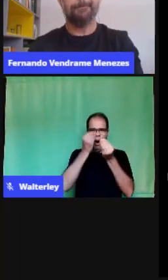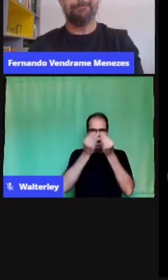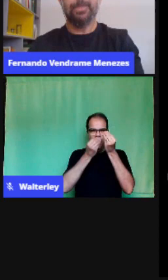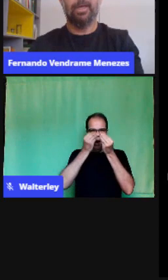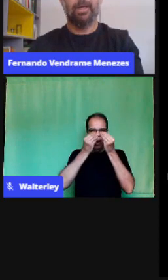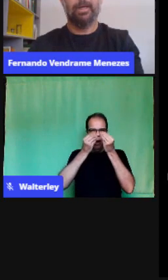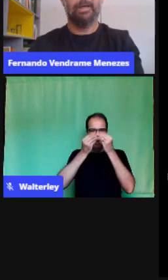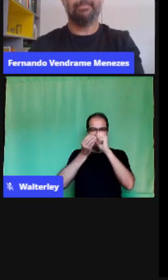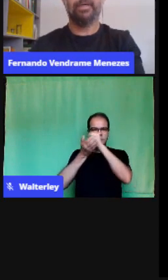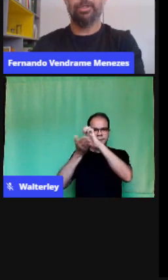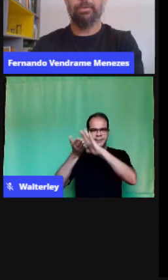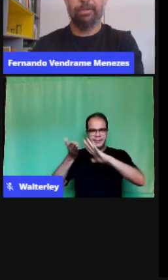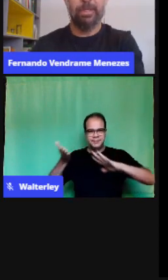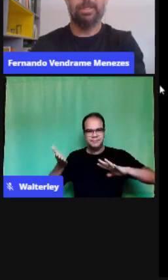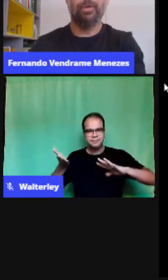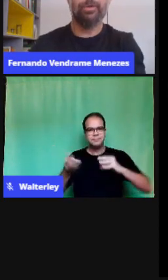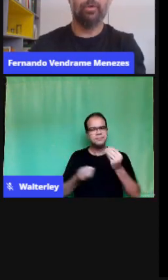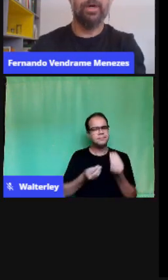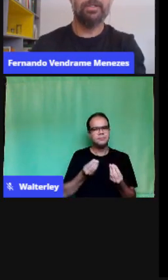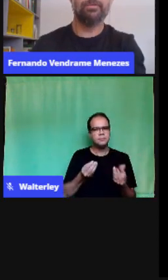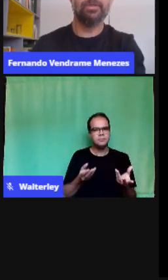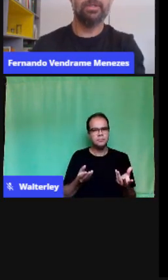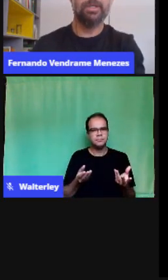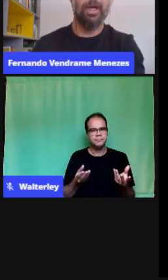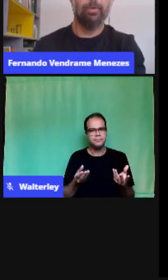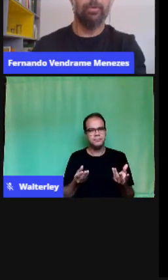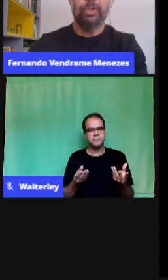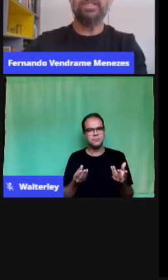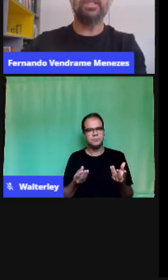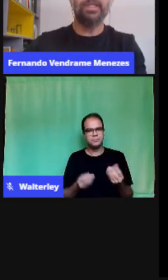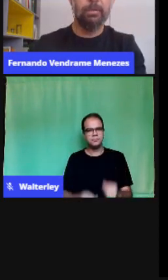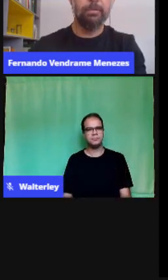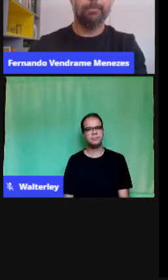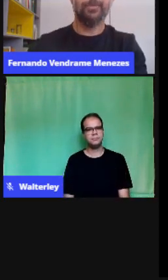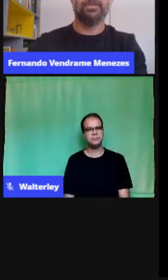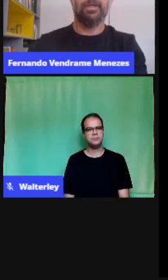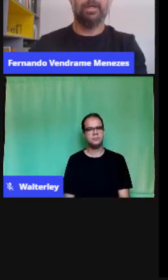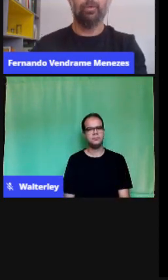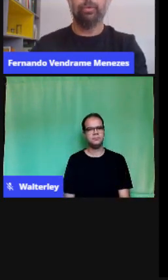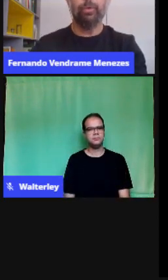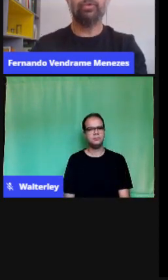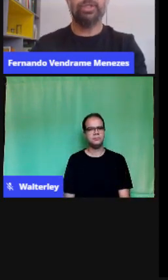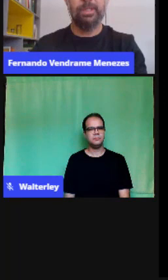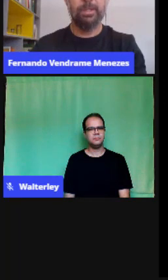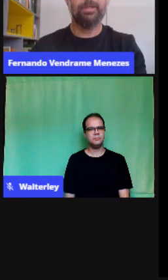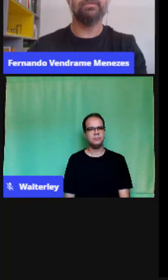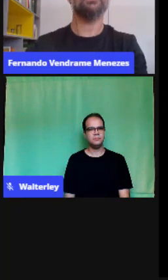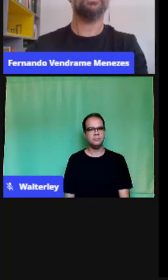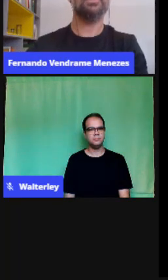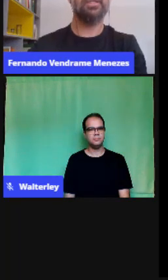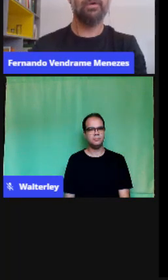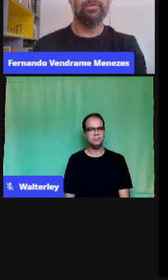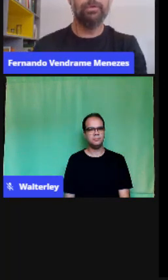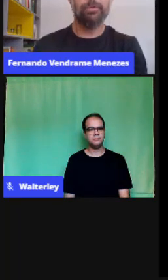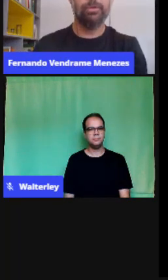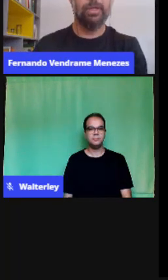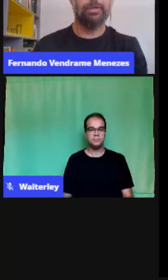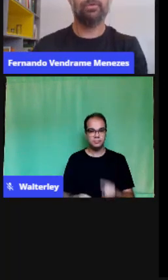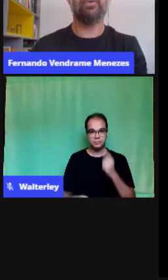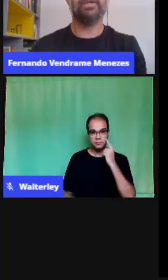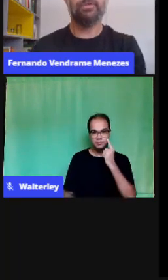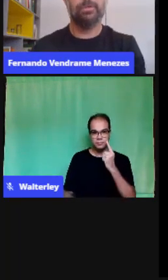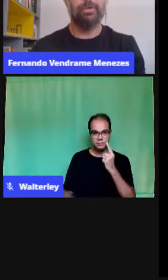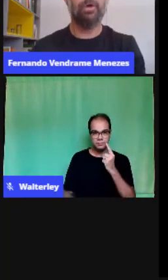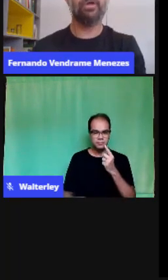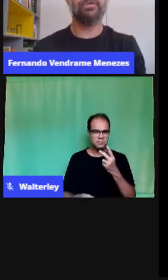atividade a partir do referencial curricular circunstancial, nos utilizando desses recursos